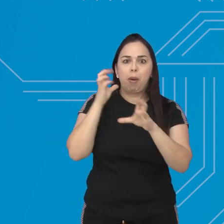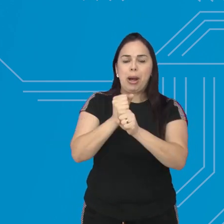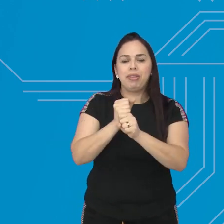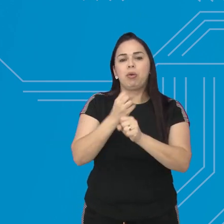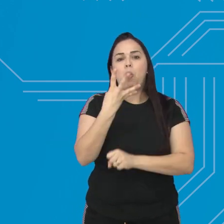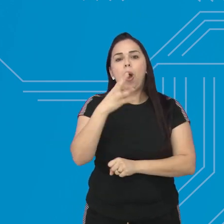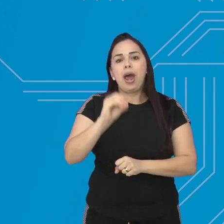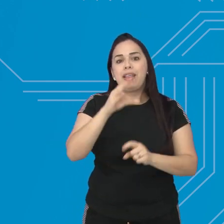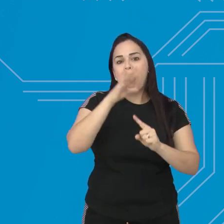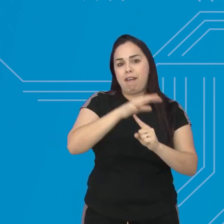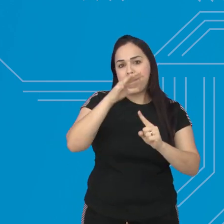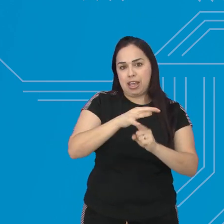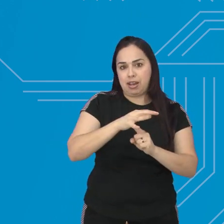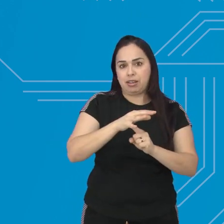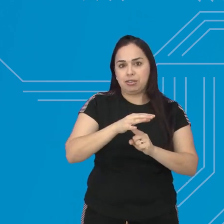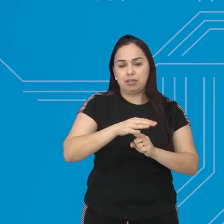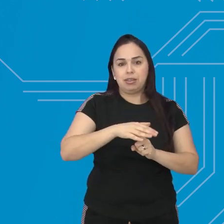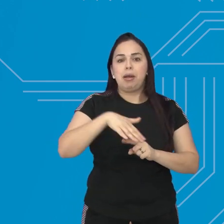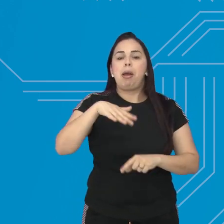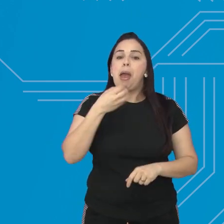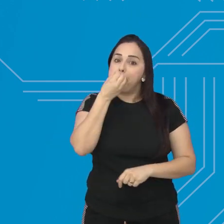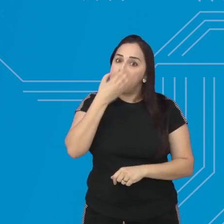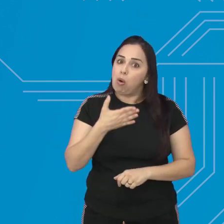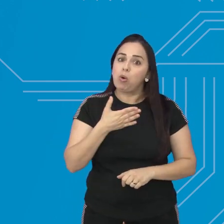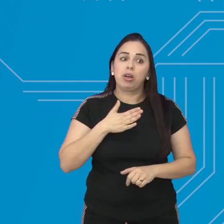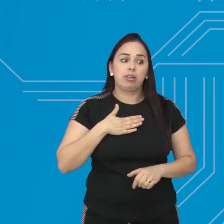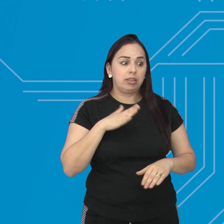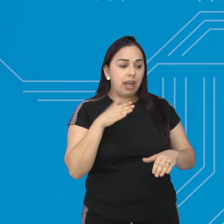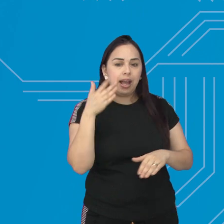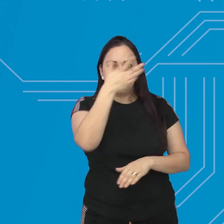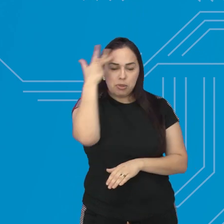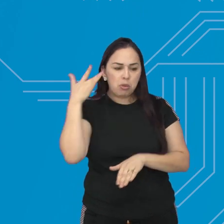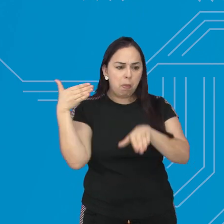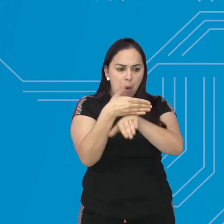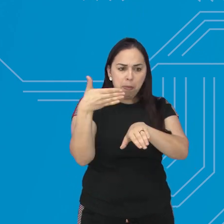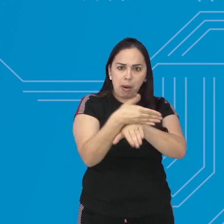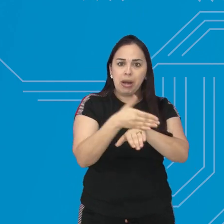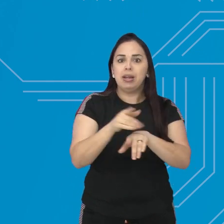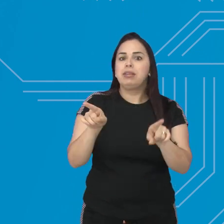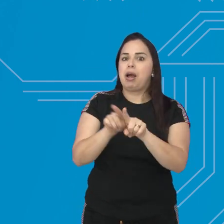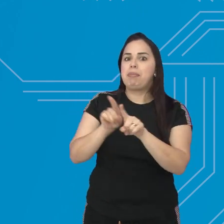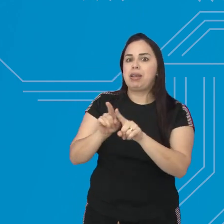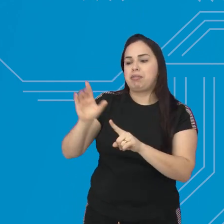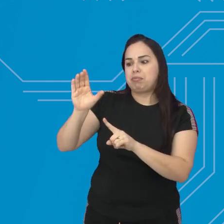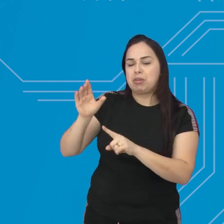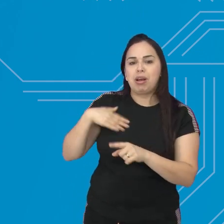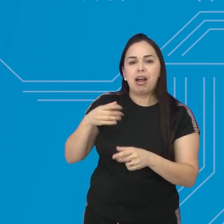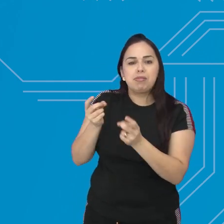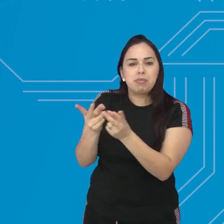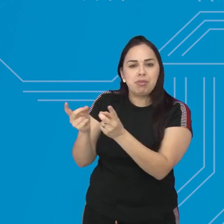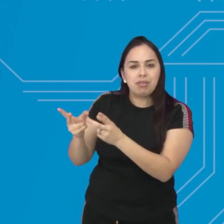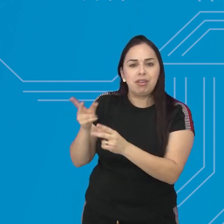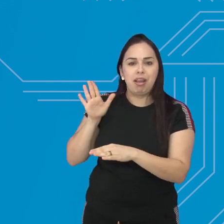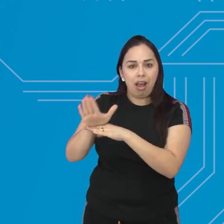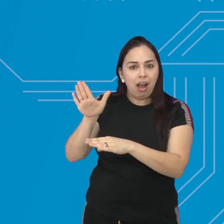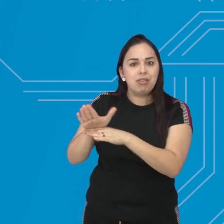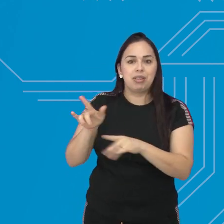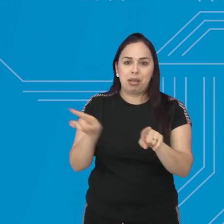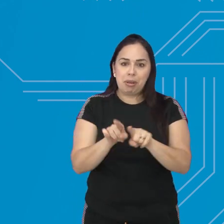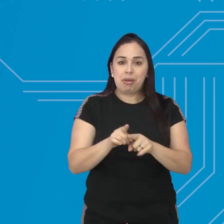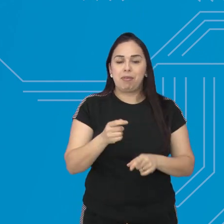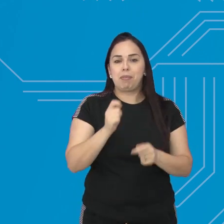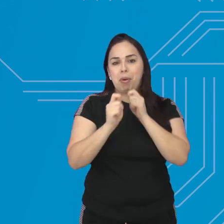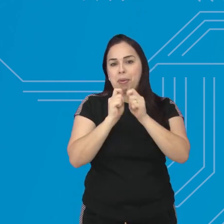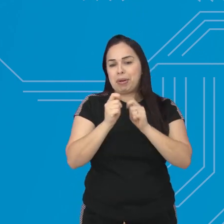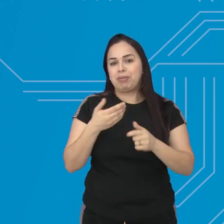mais de 40 feiras espalhadas por todas as regiões. Bom para a população, que tem acesso aos serviços, e bom para os comerciantes, como